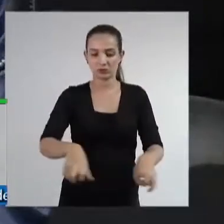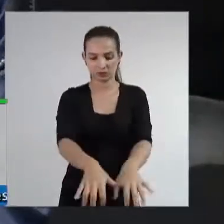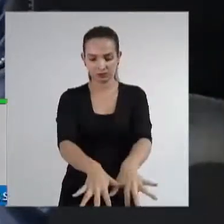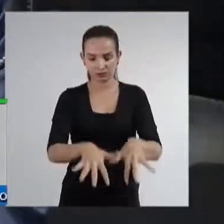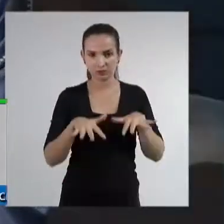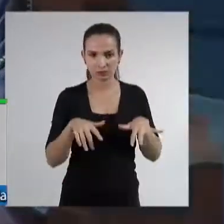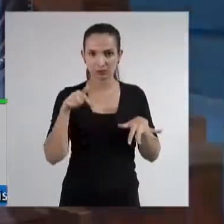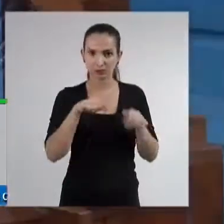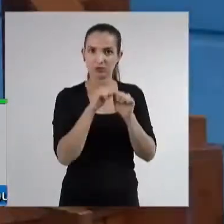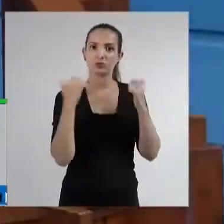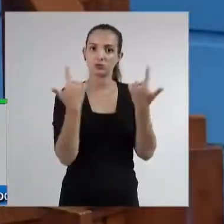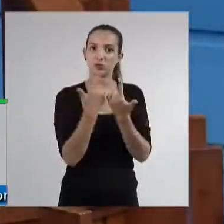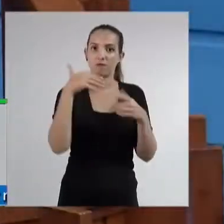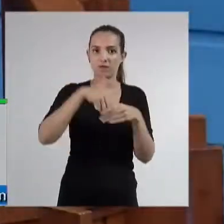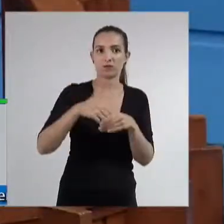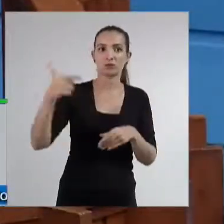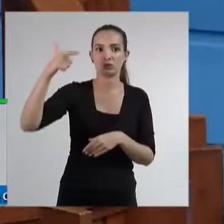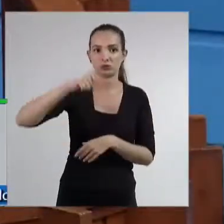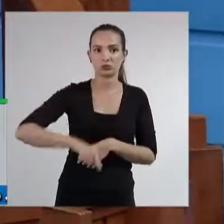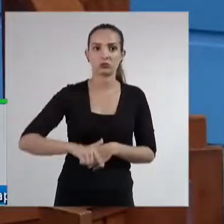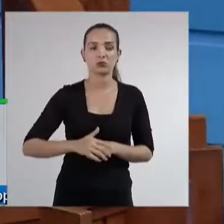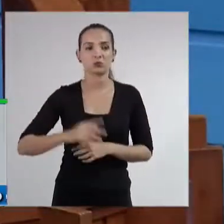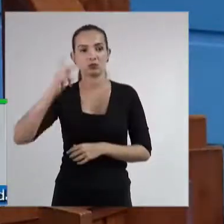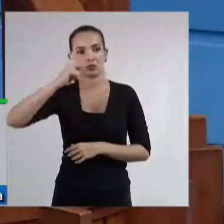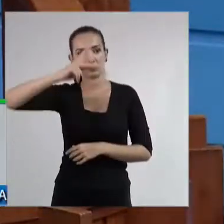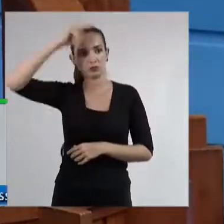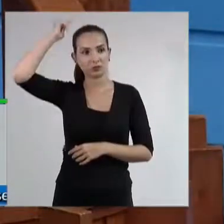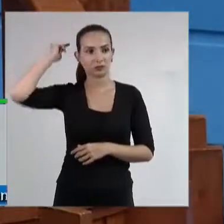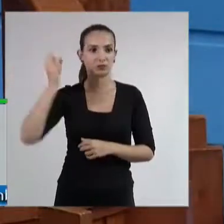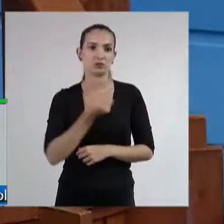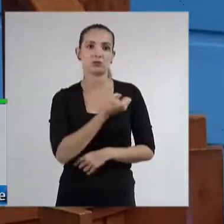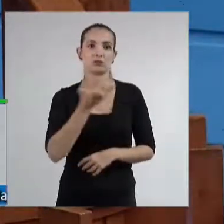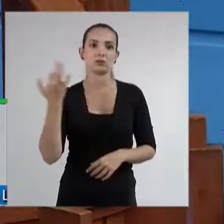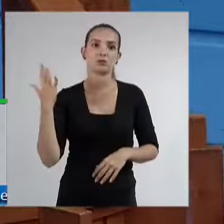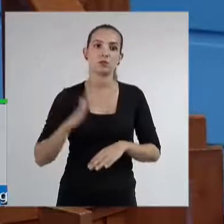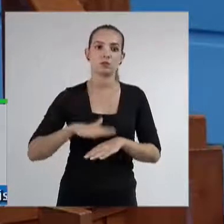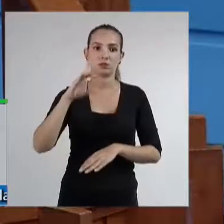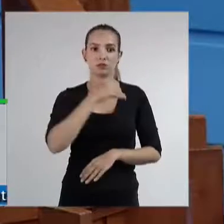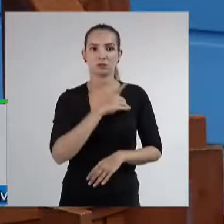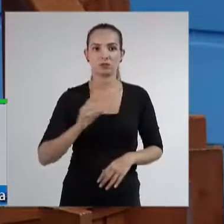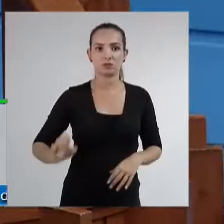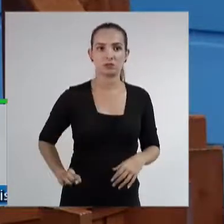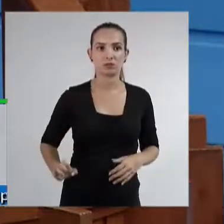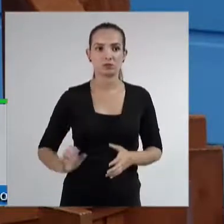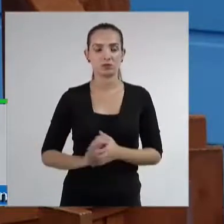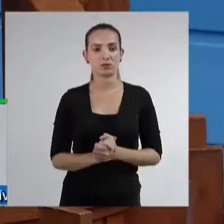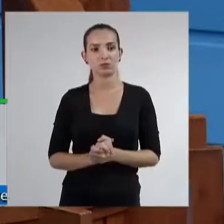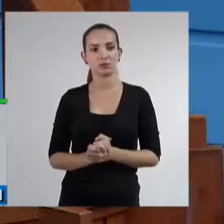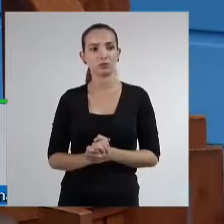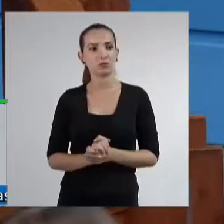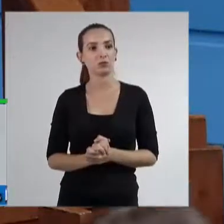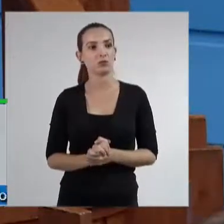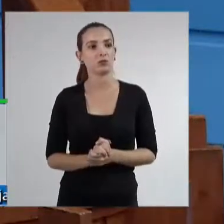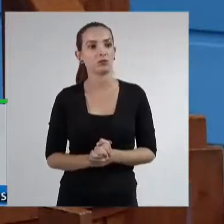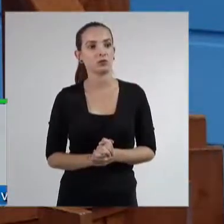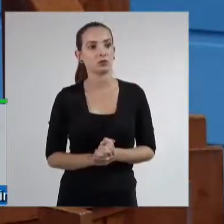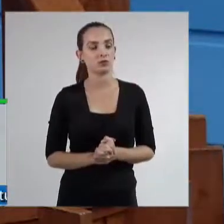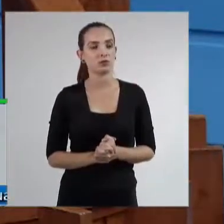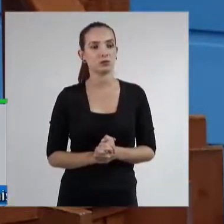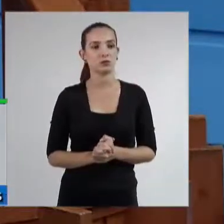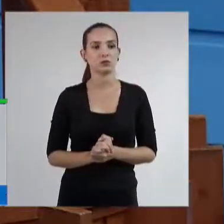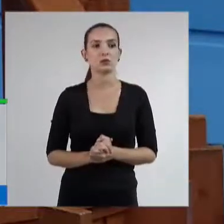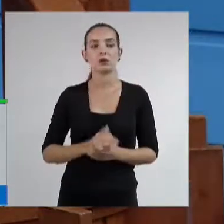Leis, como a maioria esmagadora dos deputados estaduais, acreditando na condução sábia de